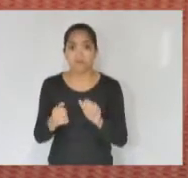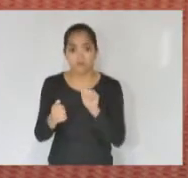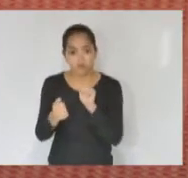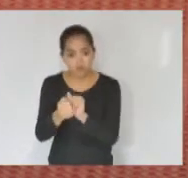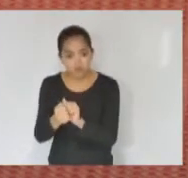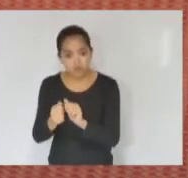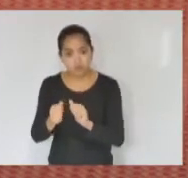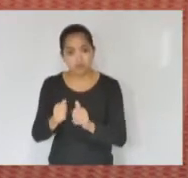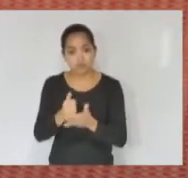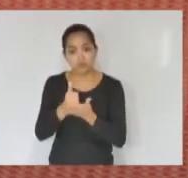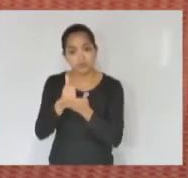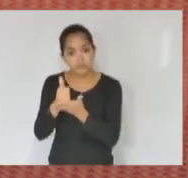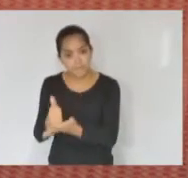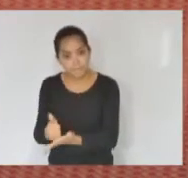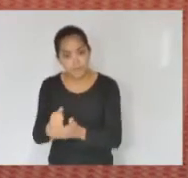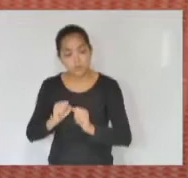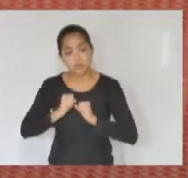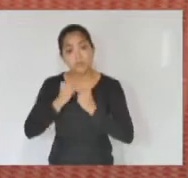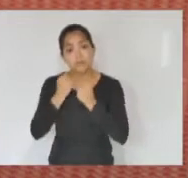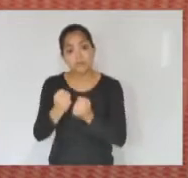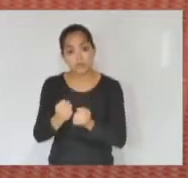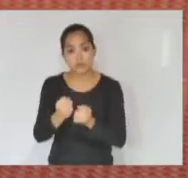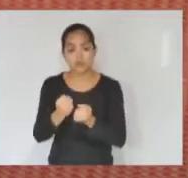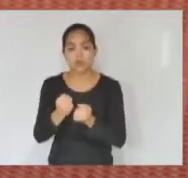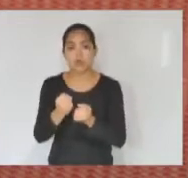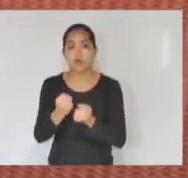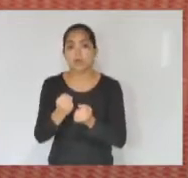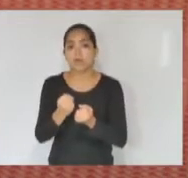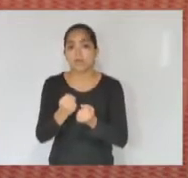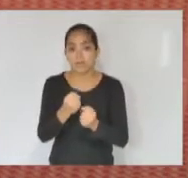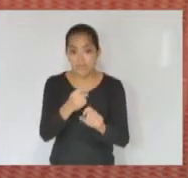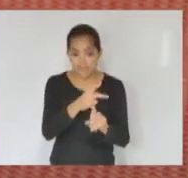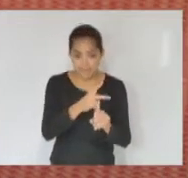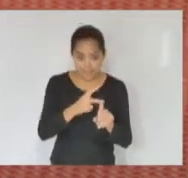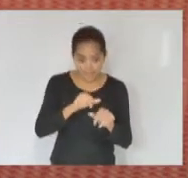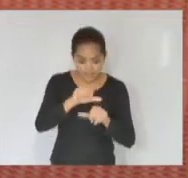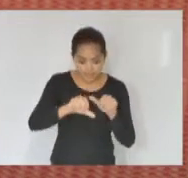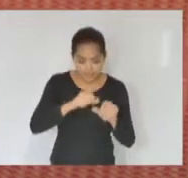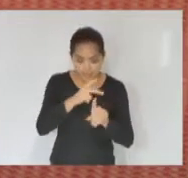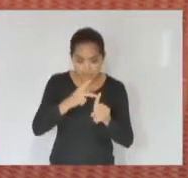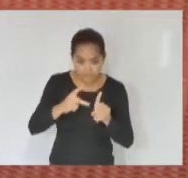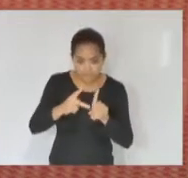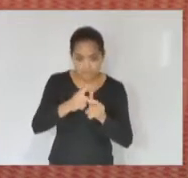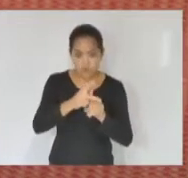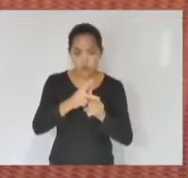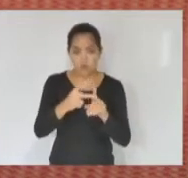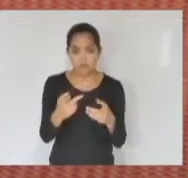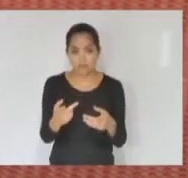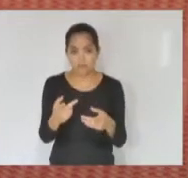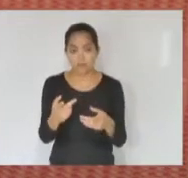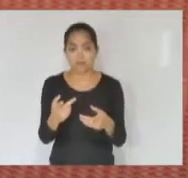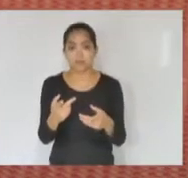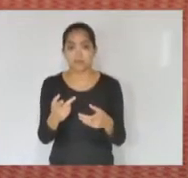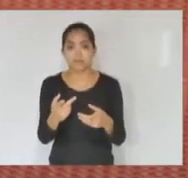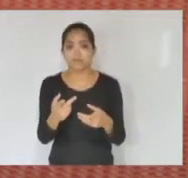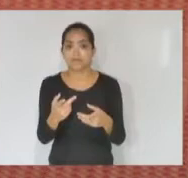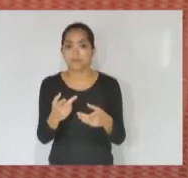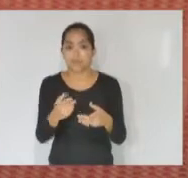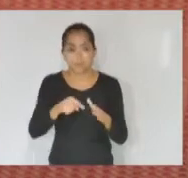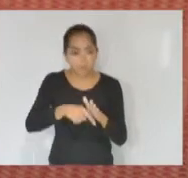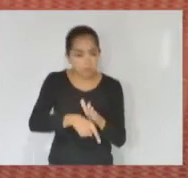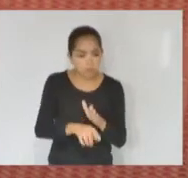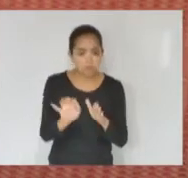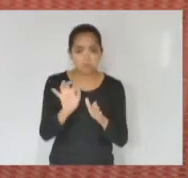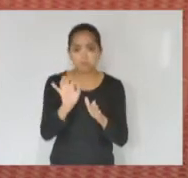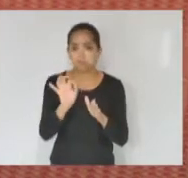defensor dessa ideia. Nós vamos, sim, pegar essa reforma que chegou aqui, insípida, inodora, sem profundidade,